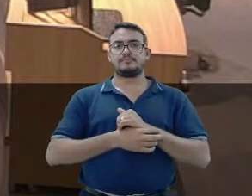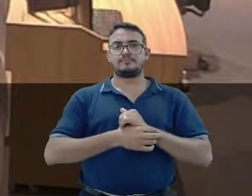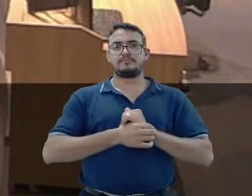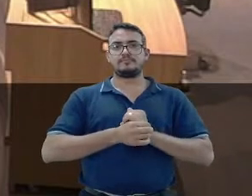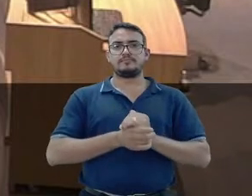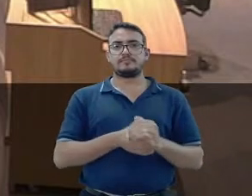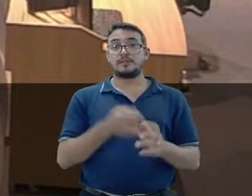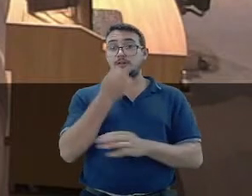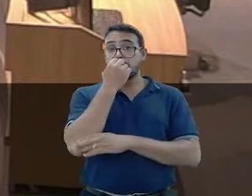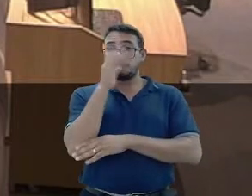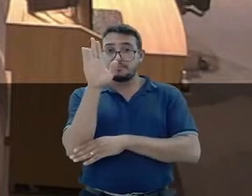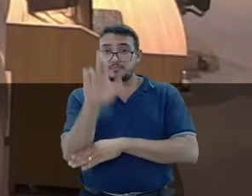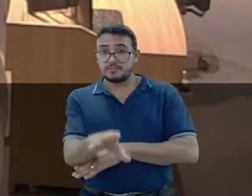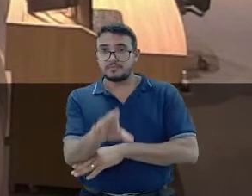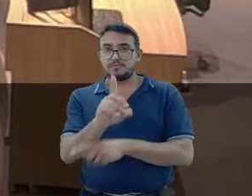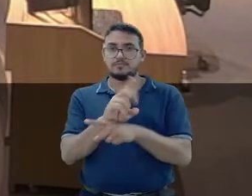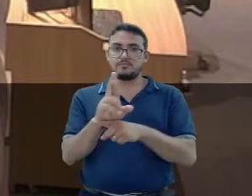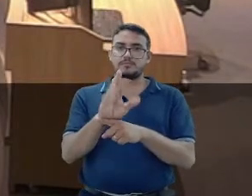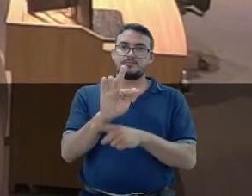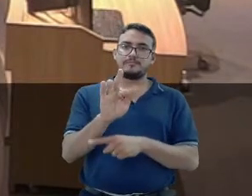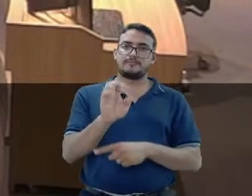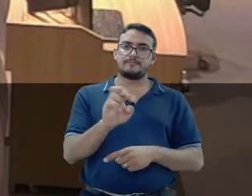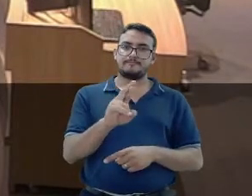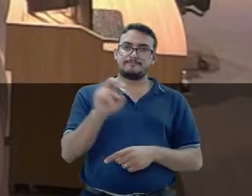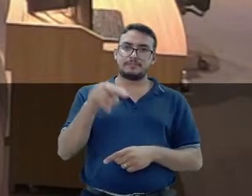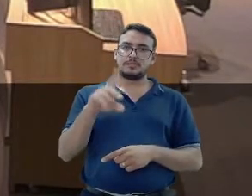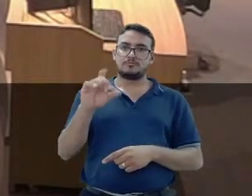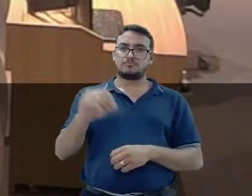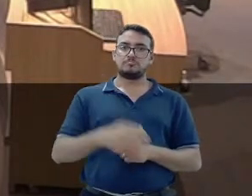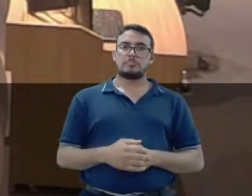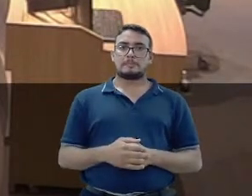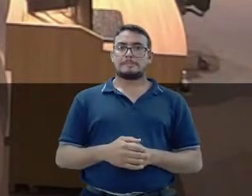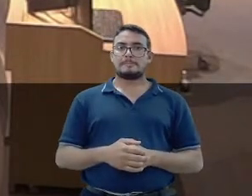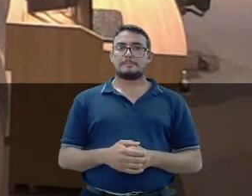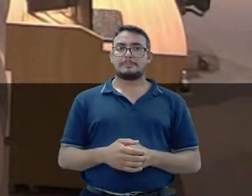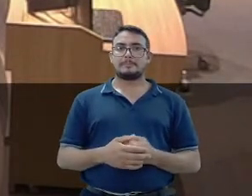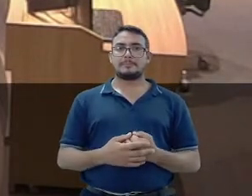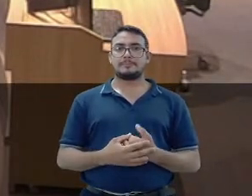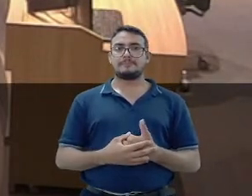Boa tarde, doutor Fernando Frioli. Boa tarde, senhor presidente.